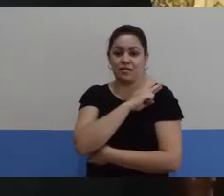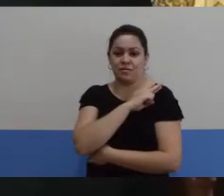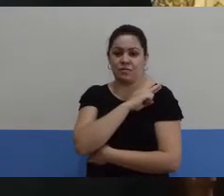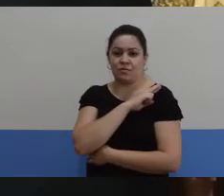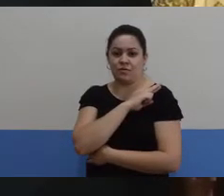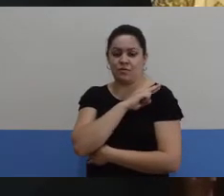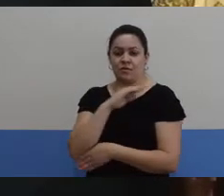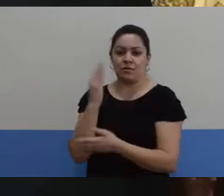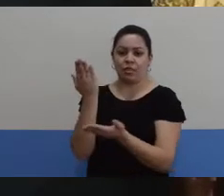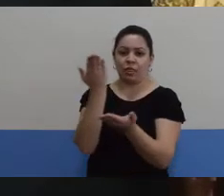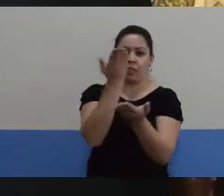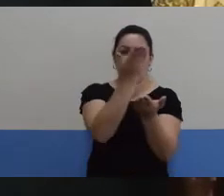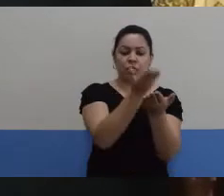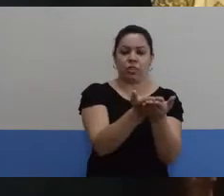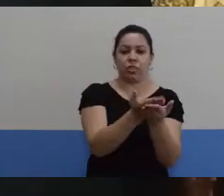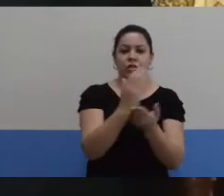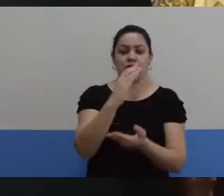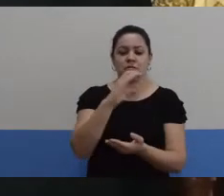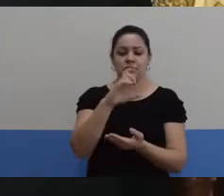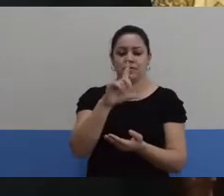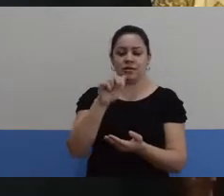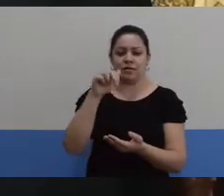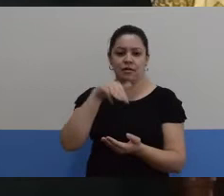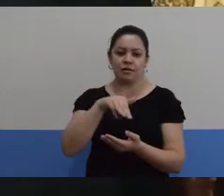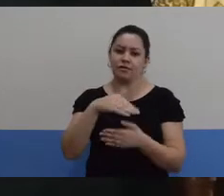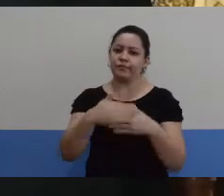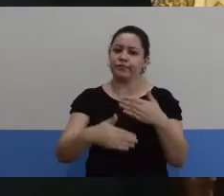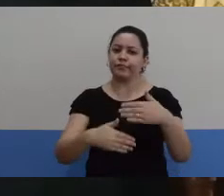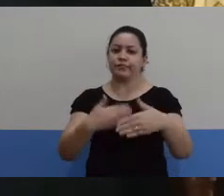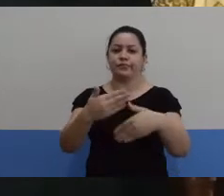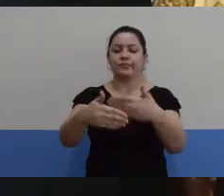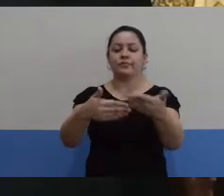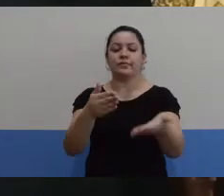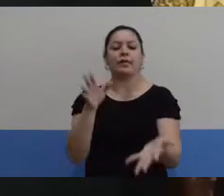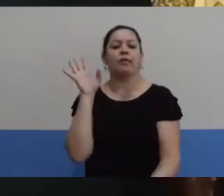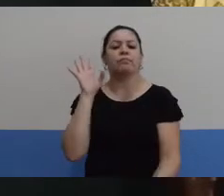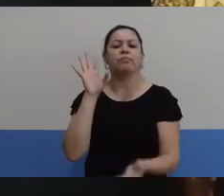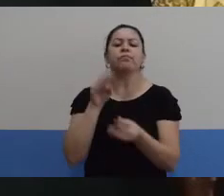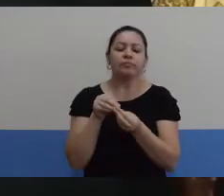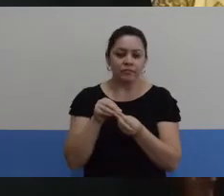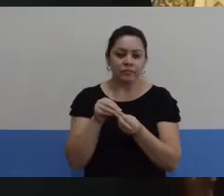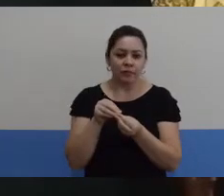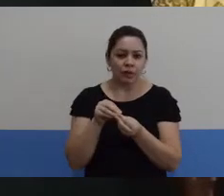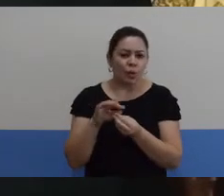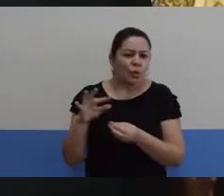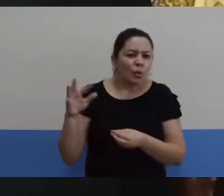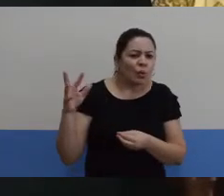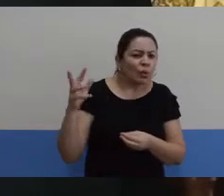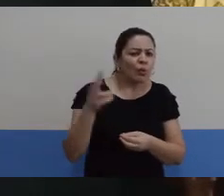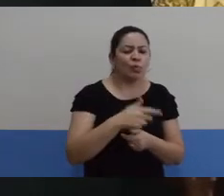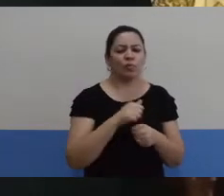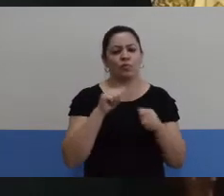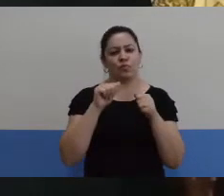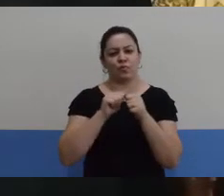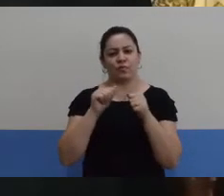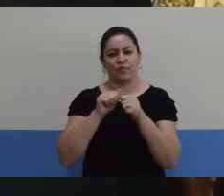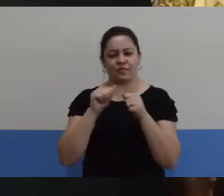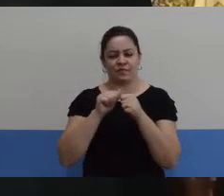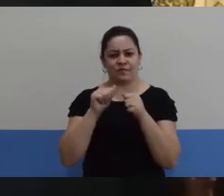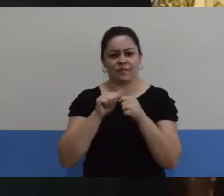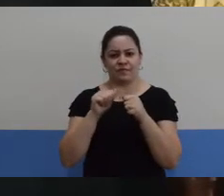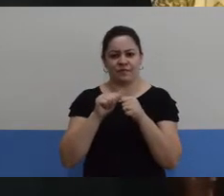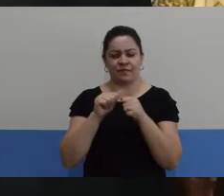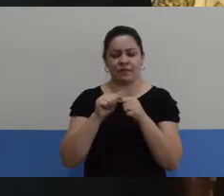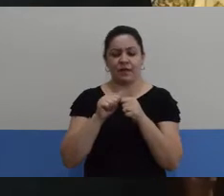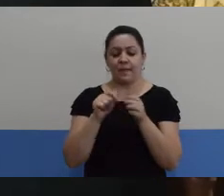órgão superior, que é o CELAM, e assim por diante. Resumindo, tudo o que vocês fizerem vai ser colocado